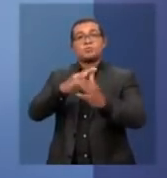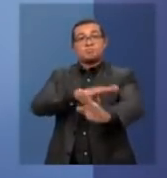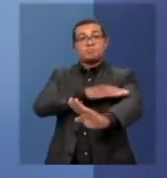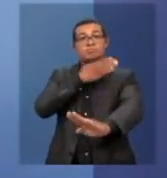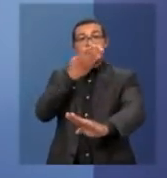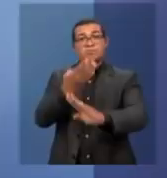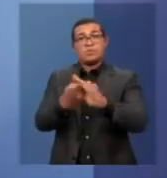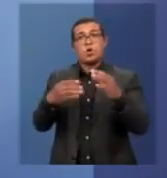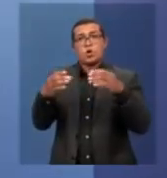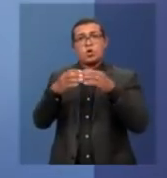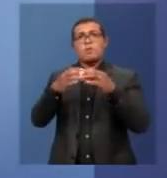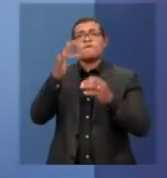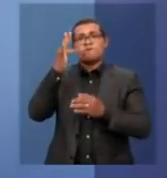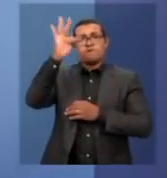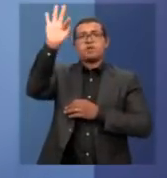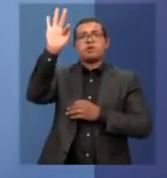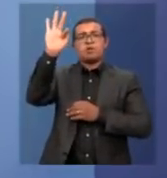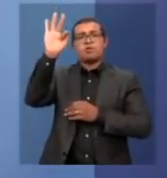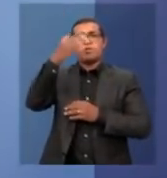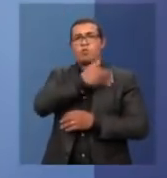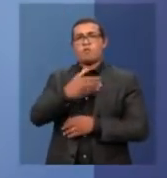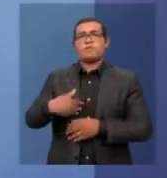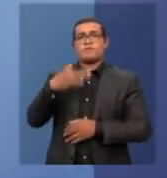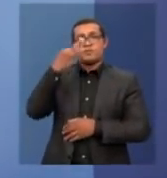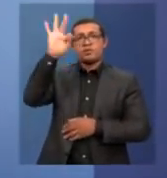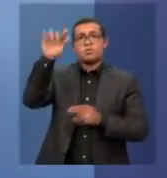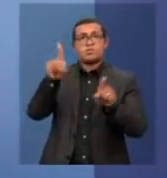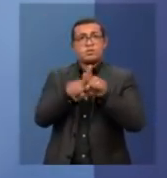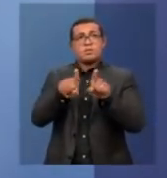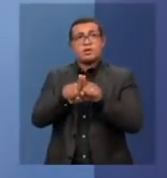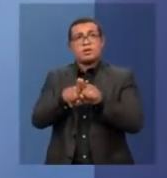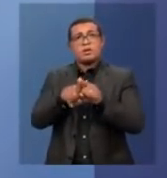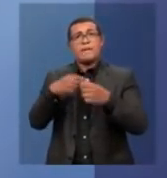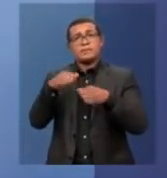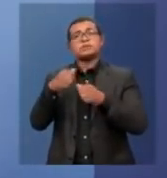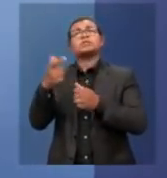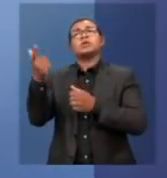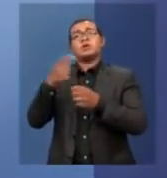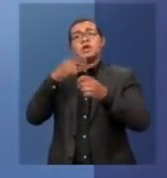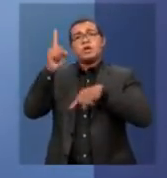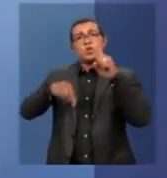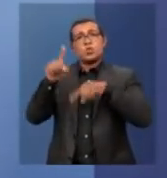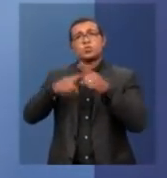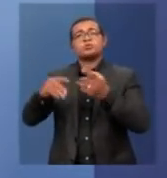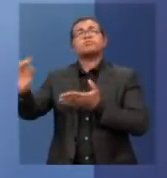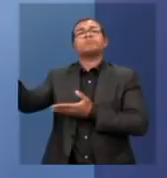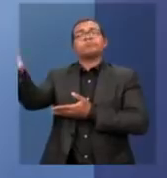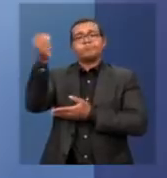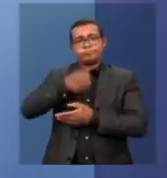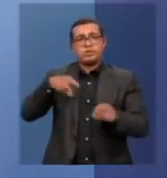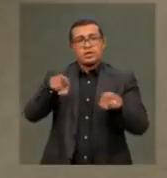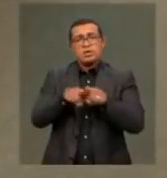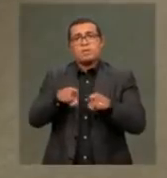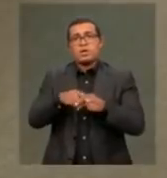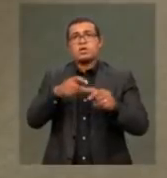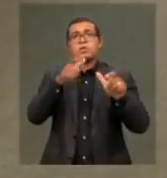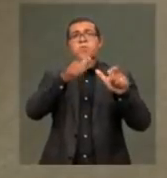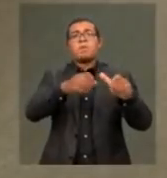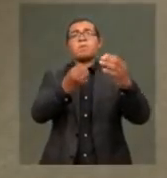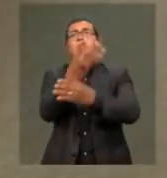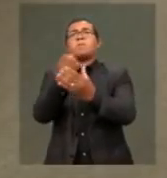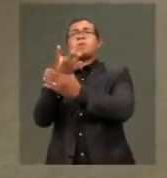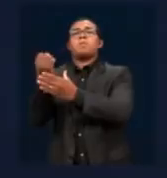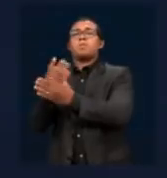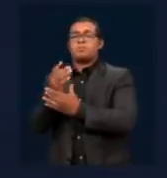pode ter escola havia pode mas eu estou a tempo de pegar o que o governo tem tentado trazer recursos para implantar onde se fizer necessário obrigar o